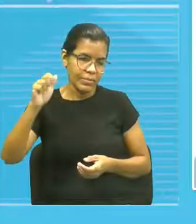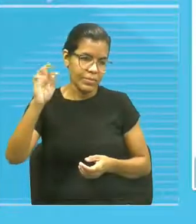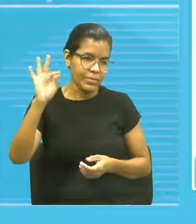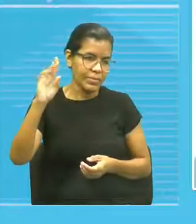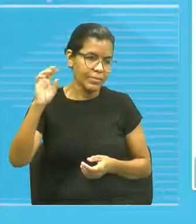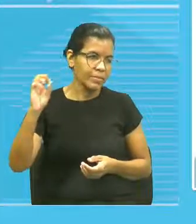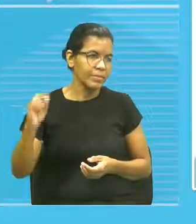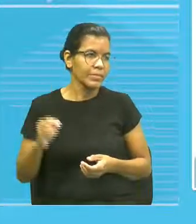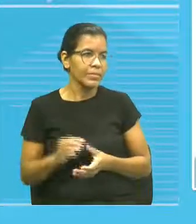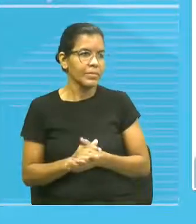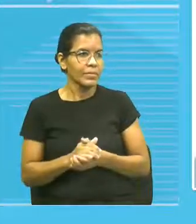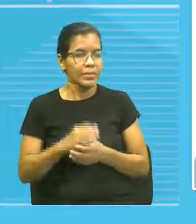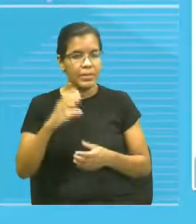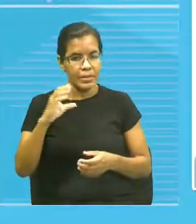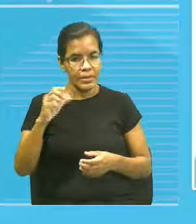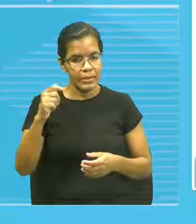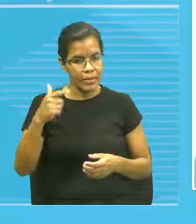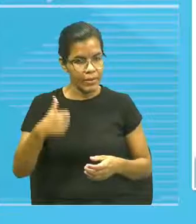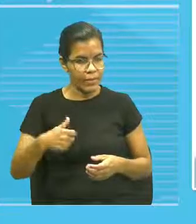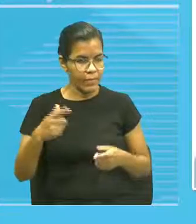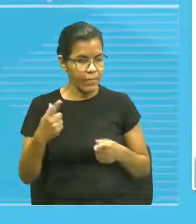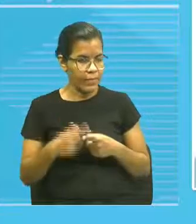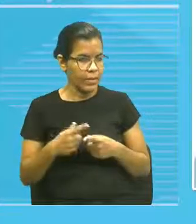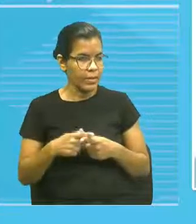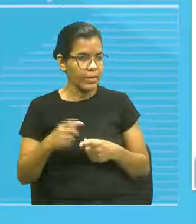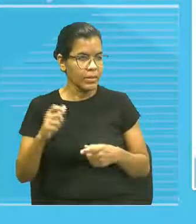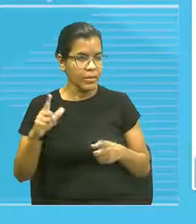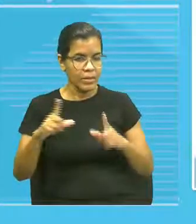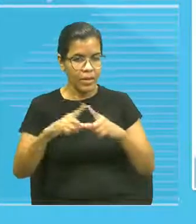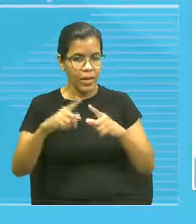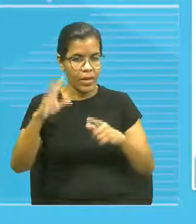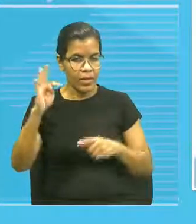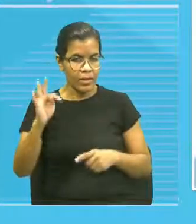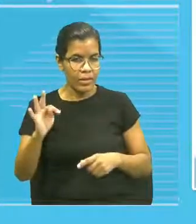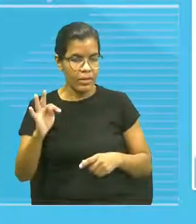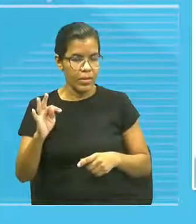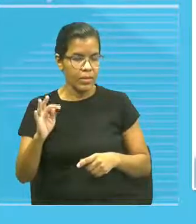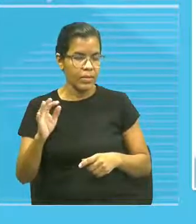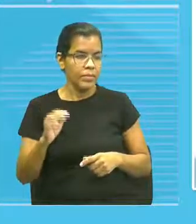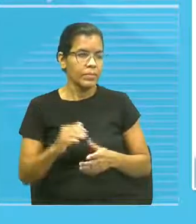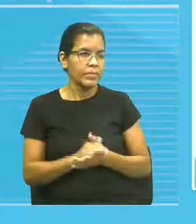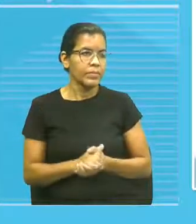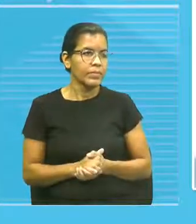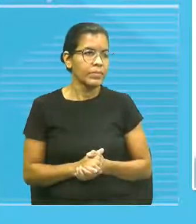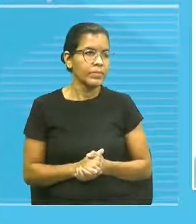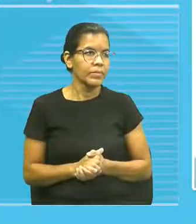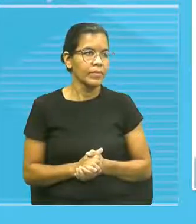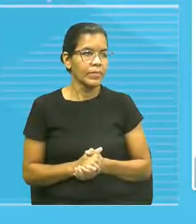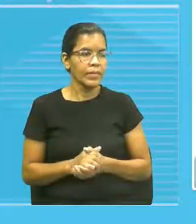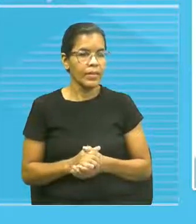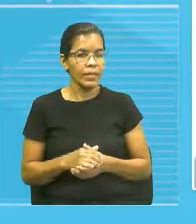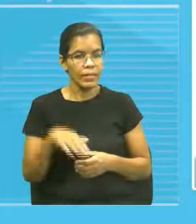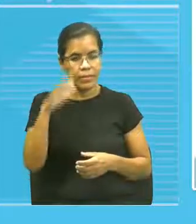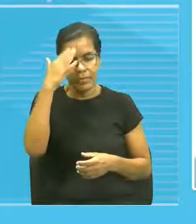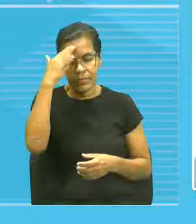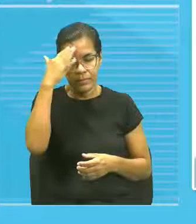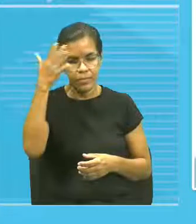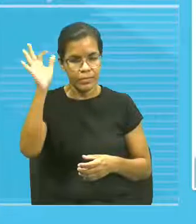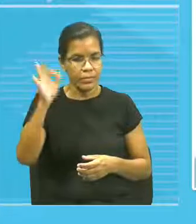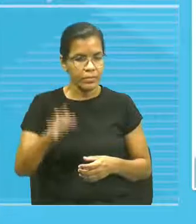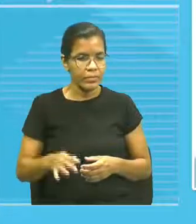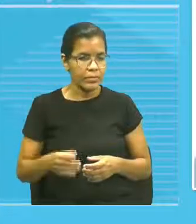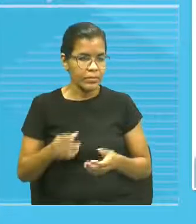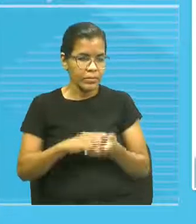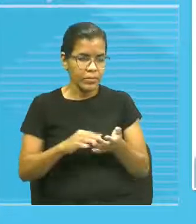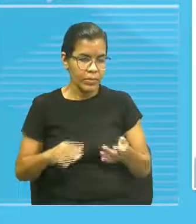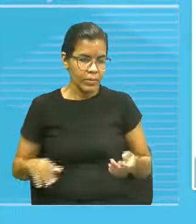QMC, aliás, QC delta T. Que é a capacidade calorífica molar, né? Que você vai saber exatamente